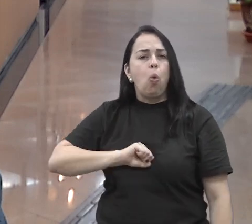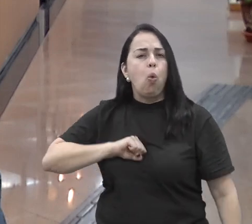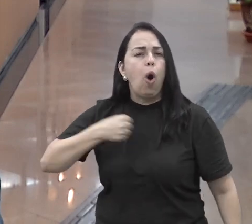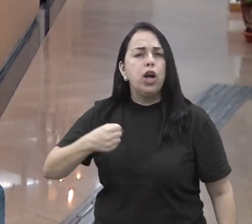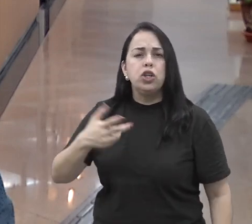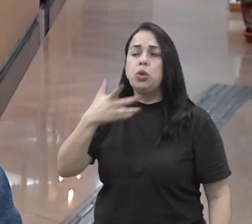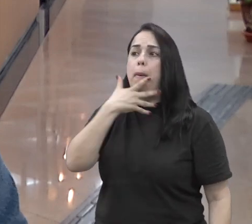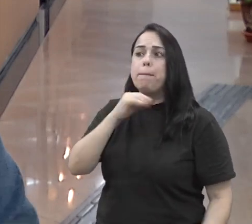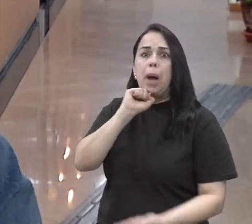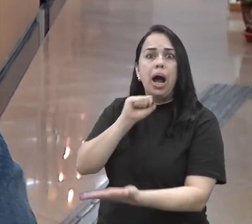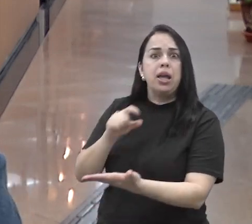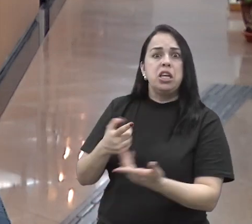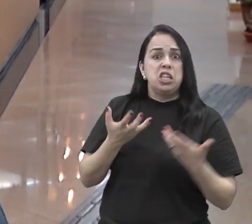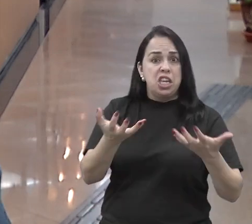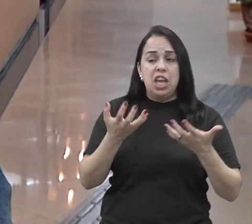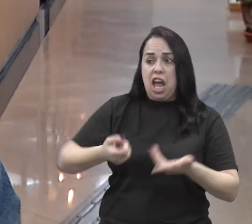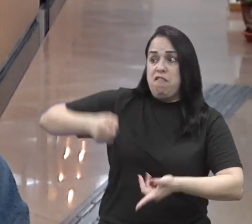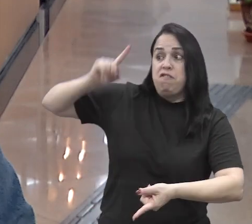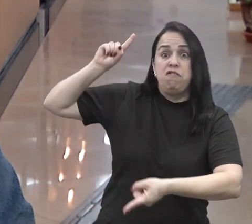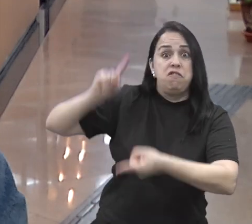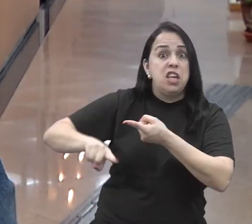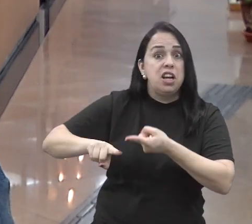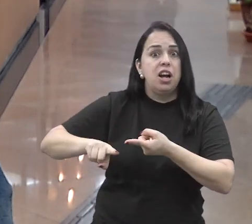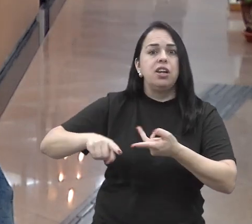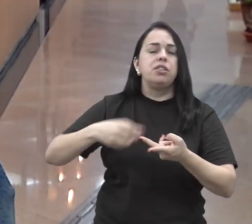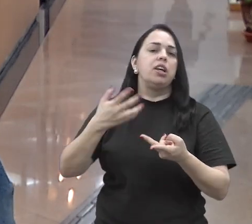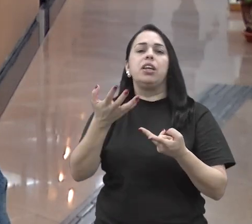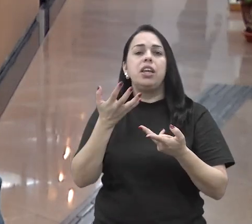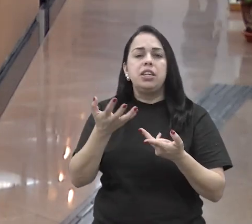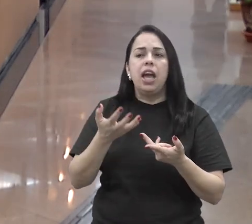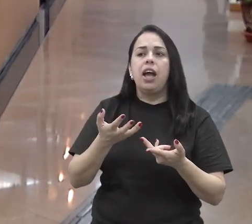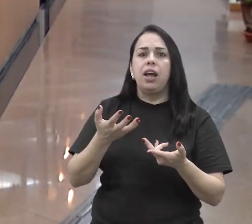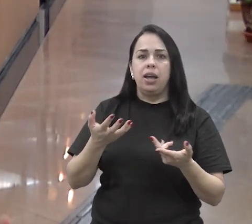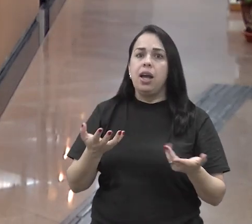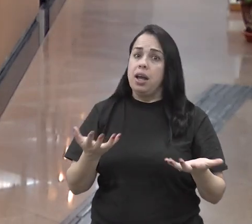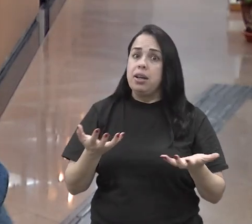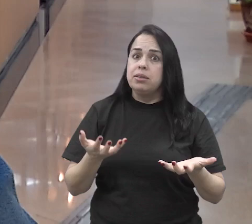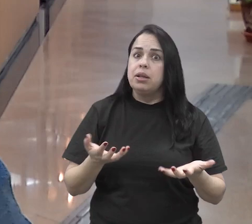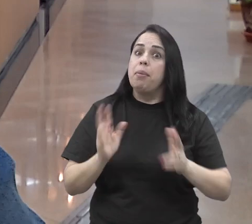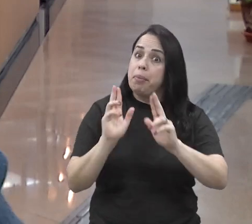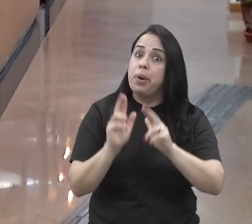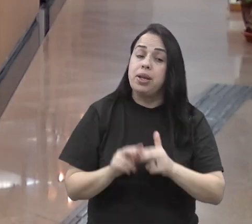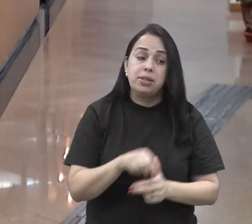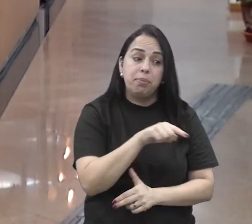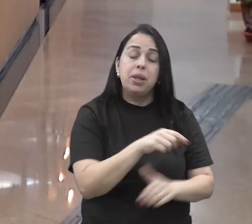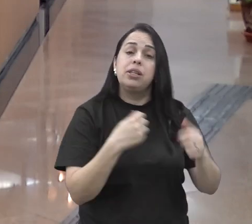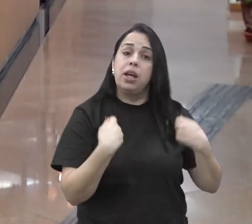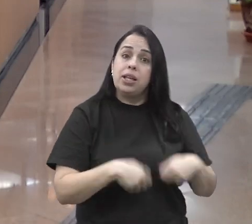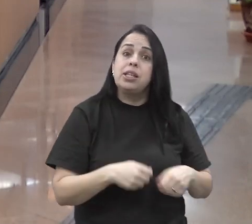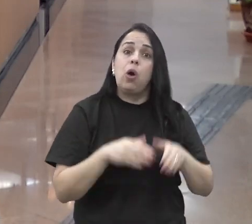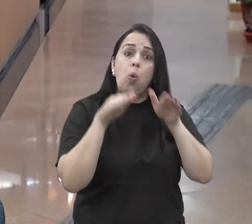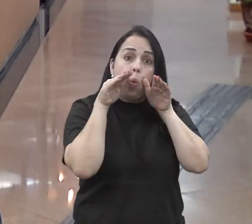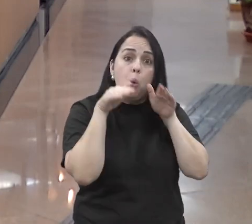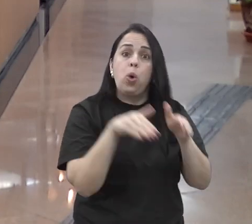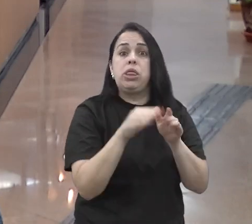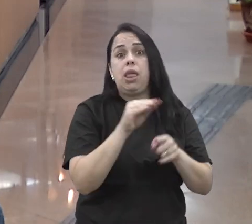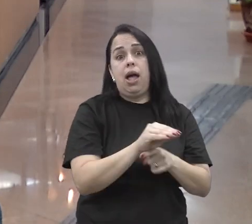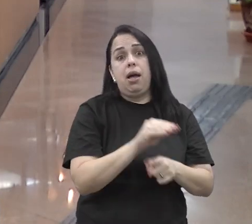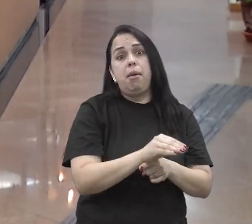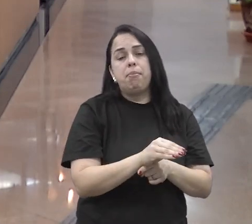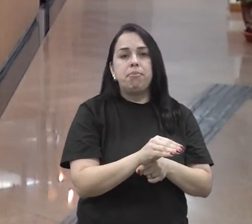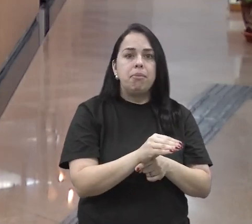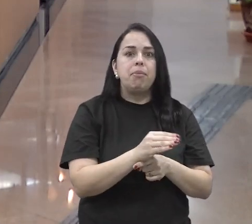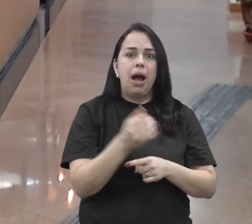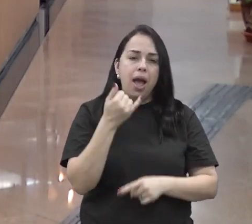que quer fazer justiça, que quer revidar, que quer fazer a mesma coisa. Então, assim, precisa ter esse olhar, esse